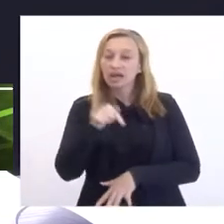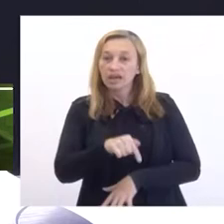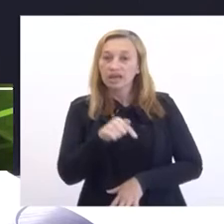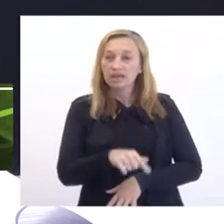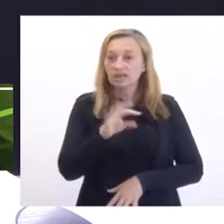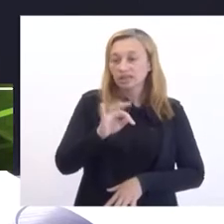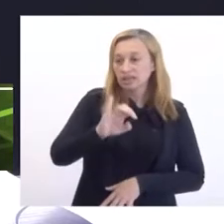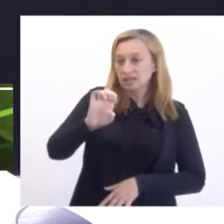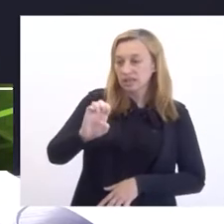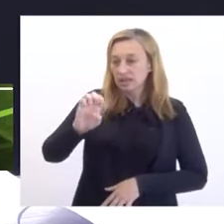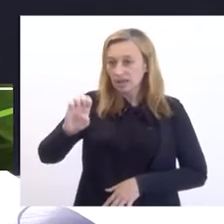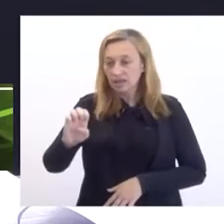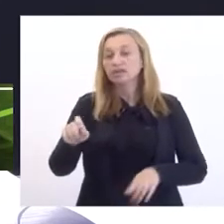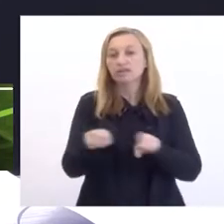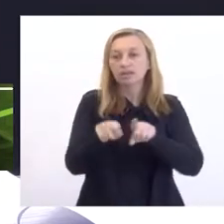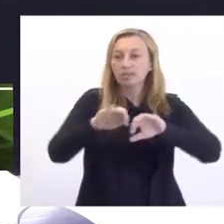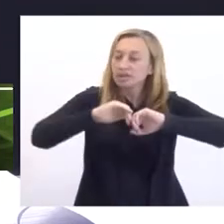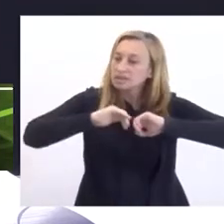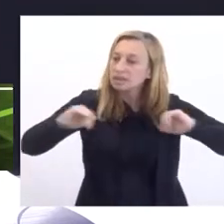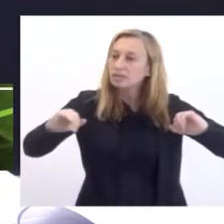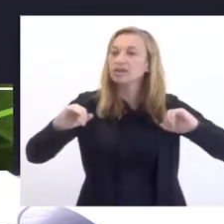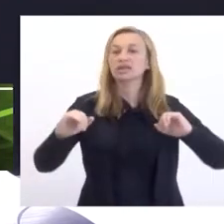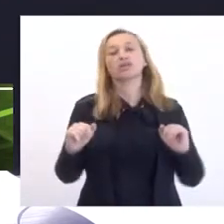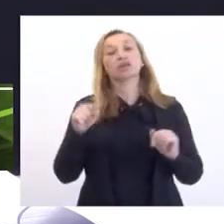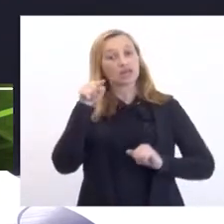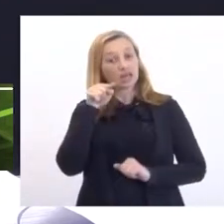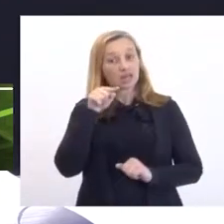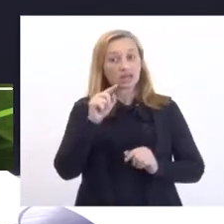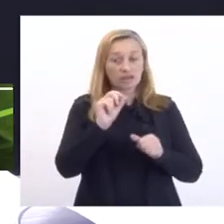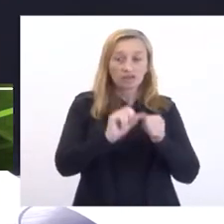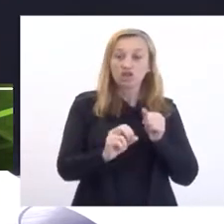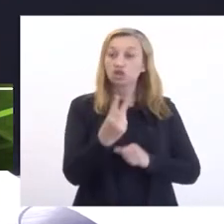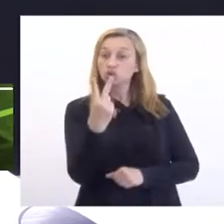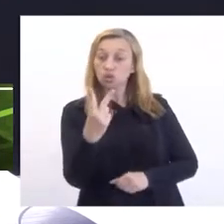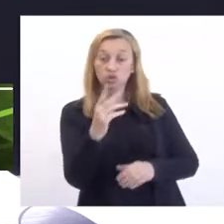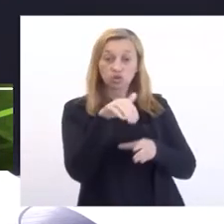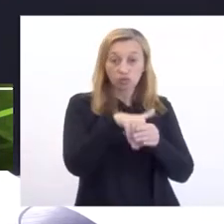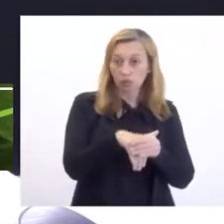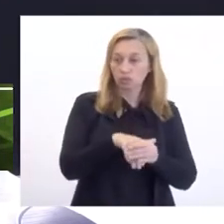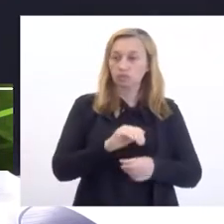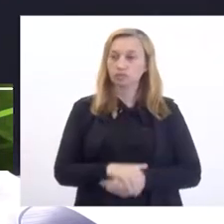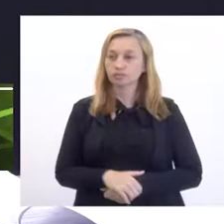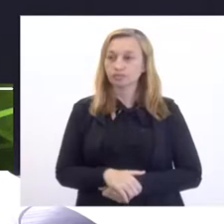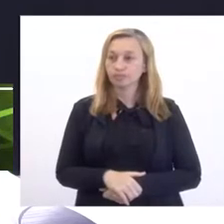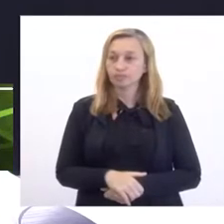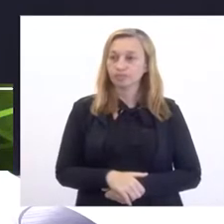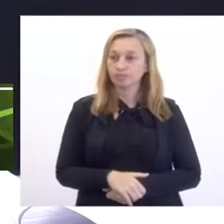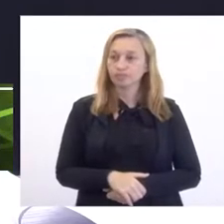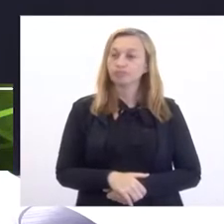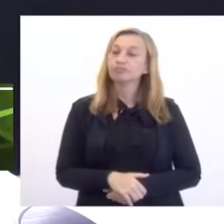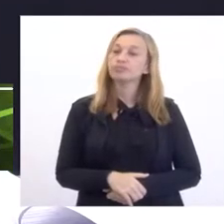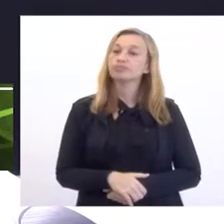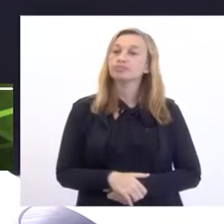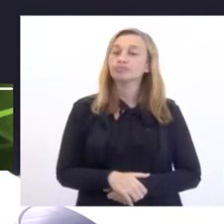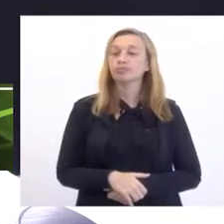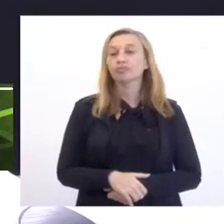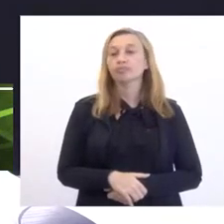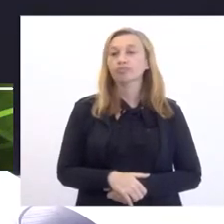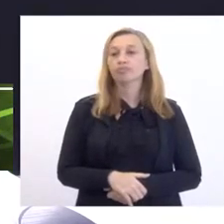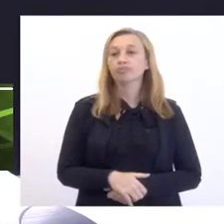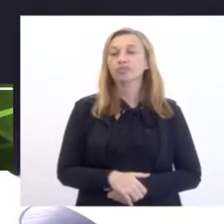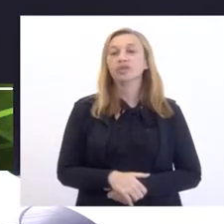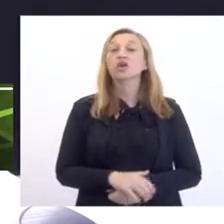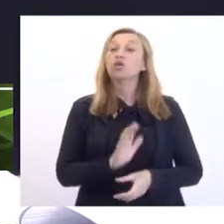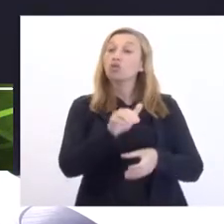pela separação também. Ele fez dois votos que têm os pontos coincidentes, mas